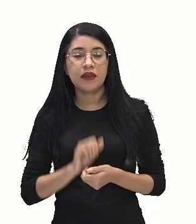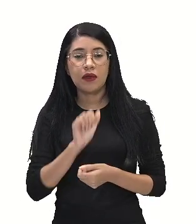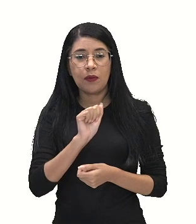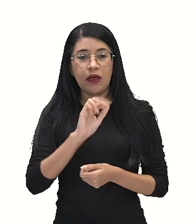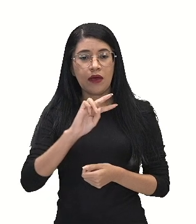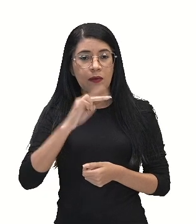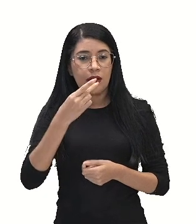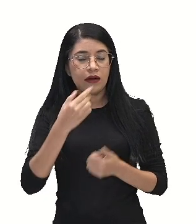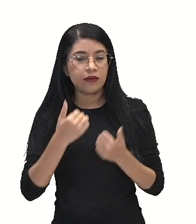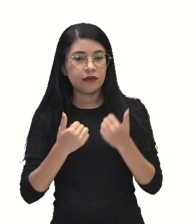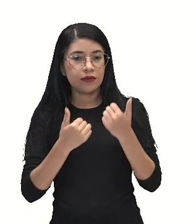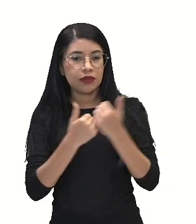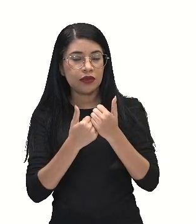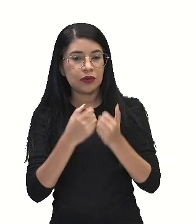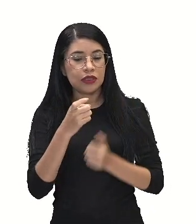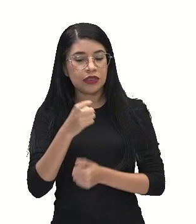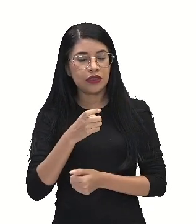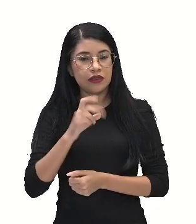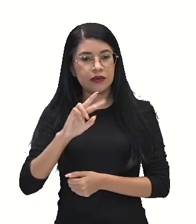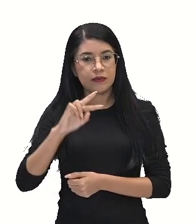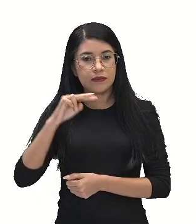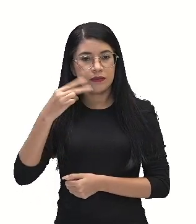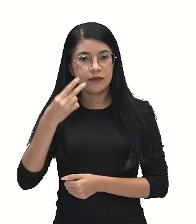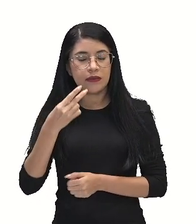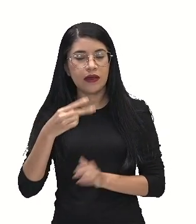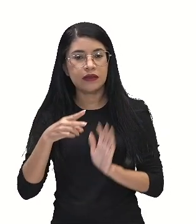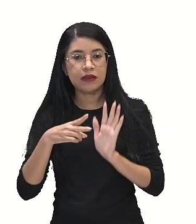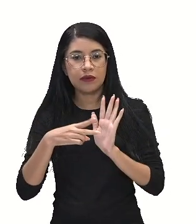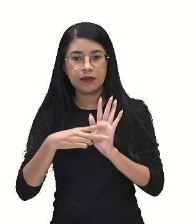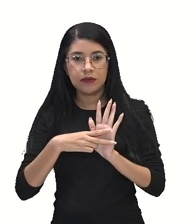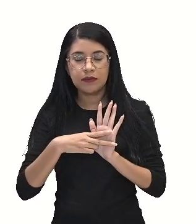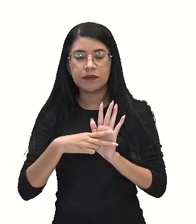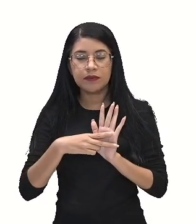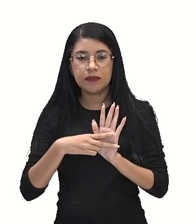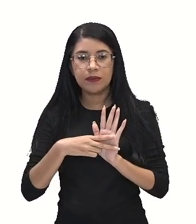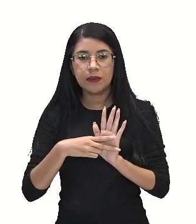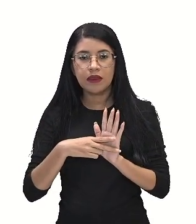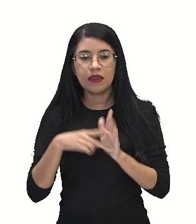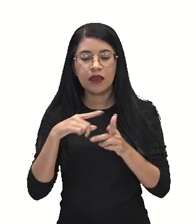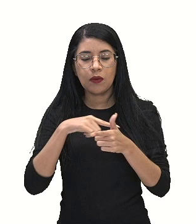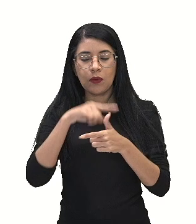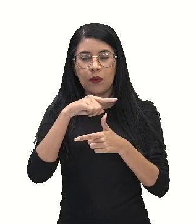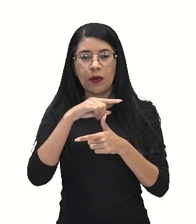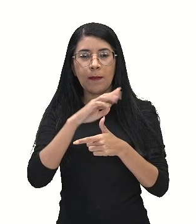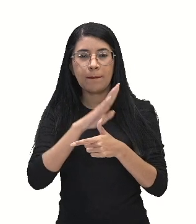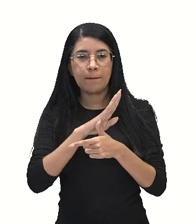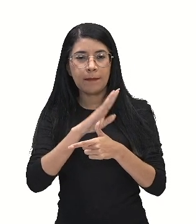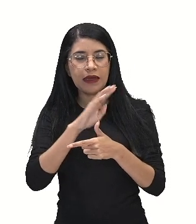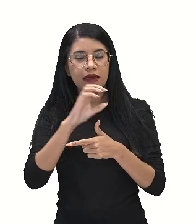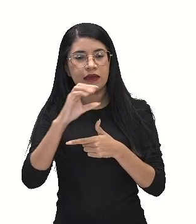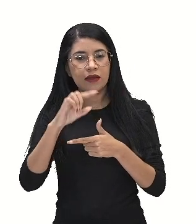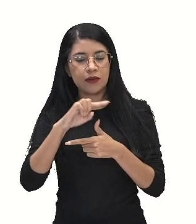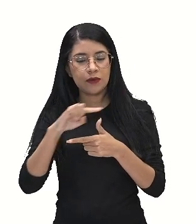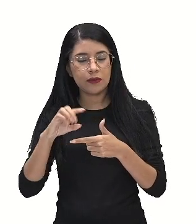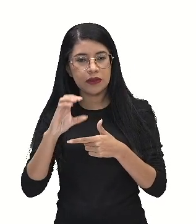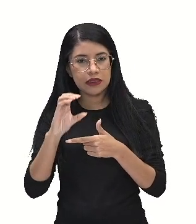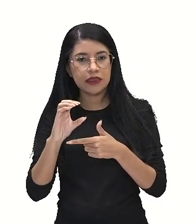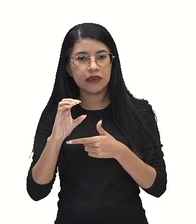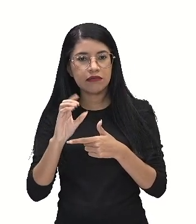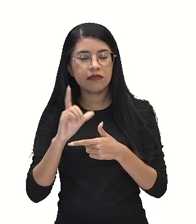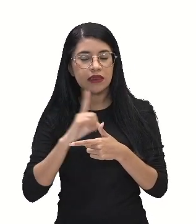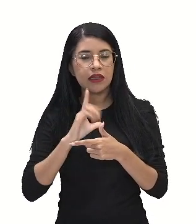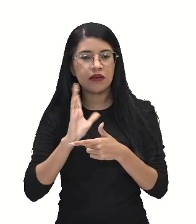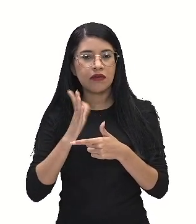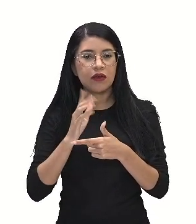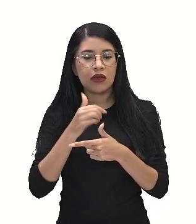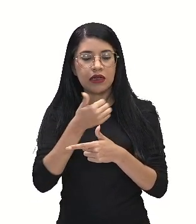vou substituir aqui x ao quadrado igual. O lado b e o lado c foram dados, que é 16 e 10.